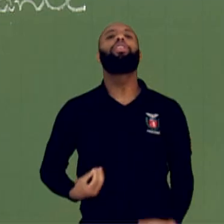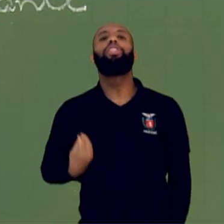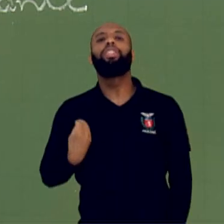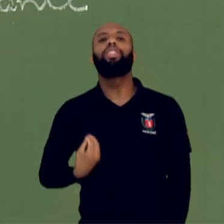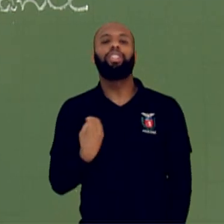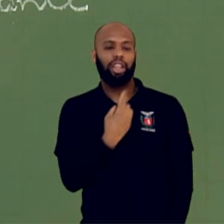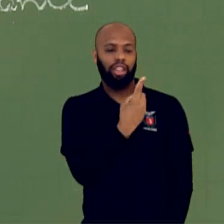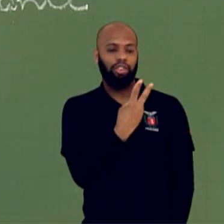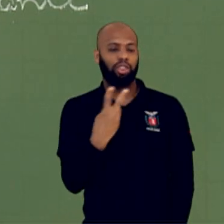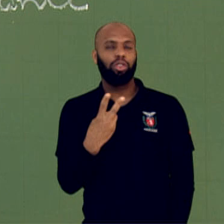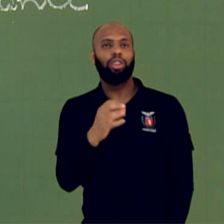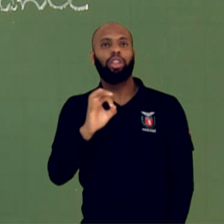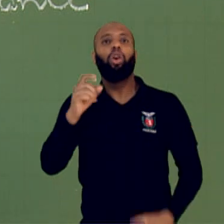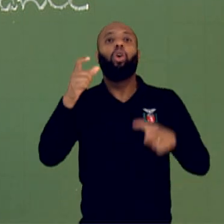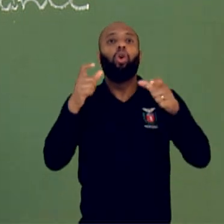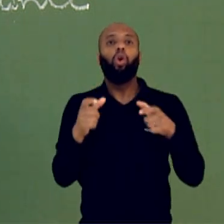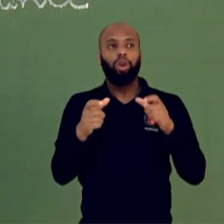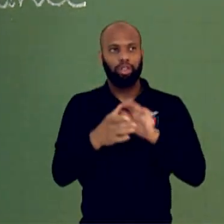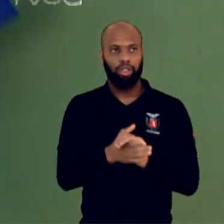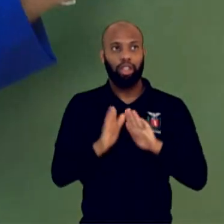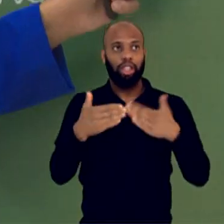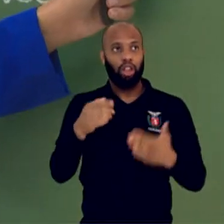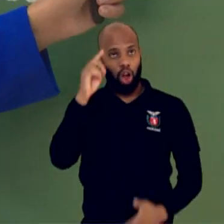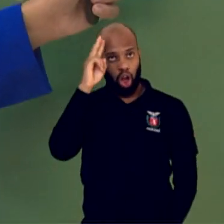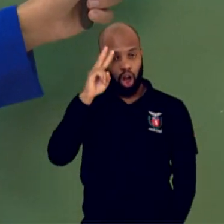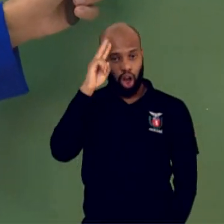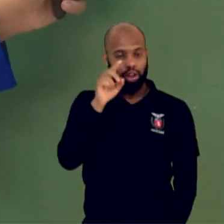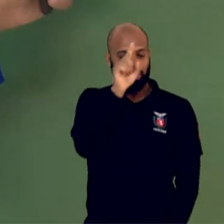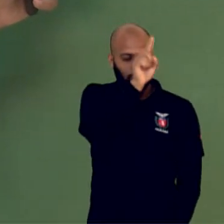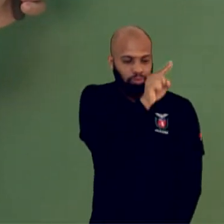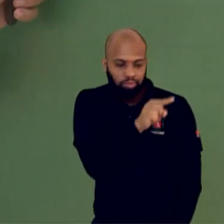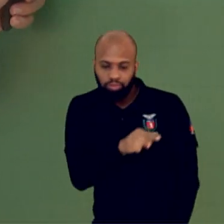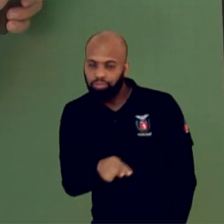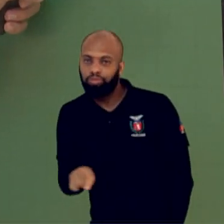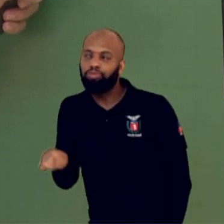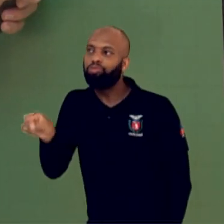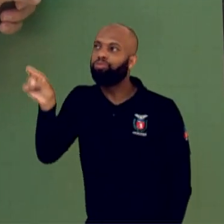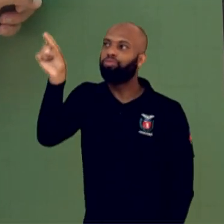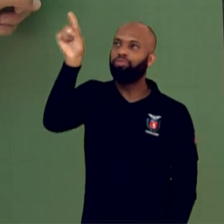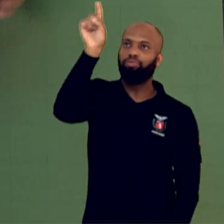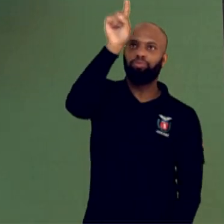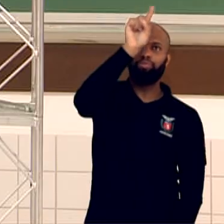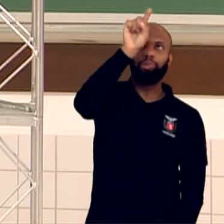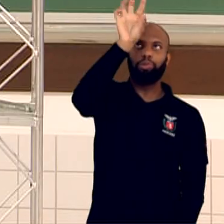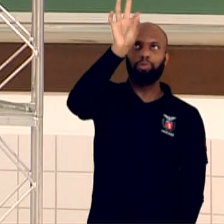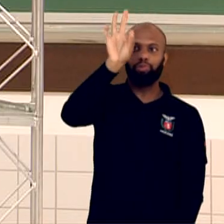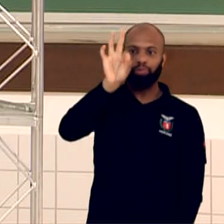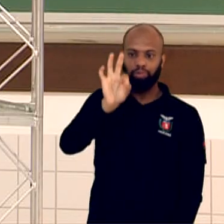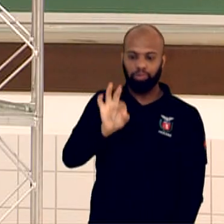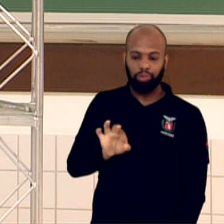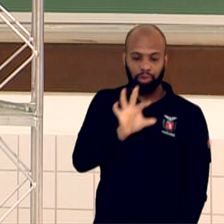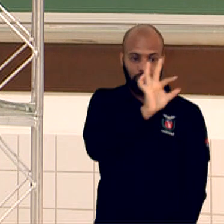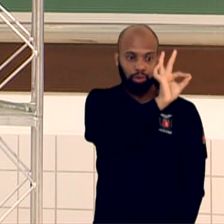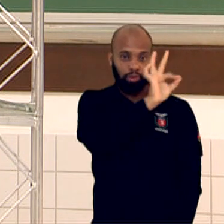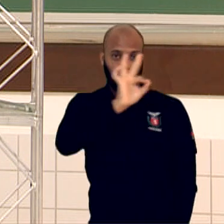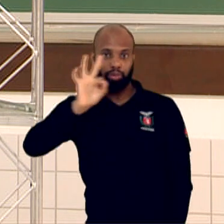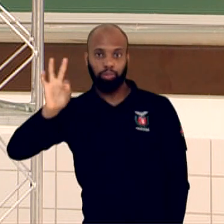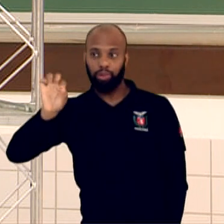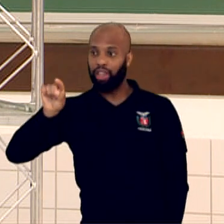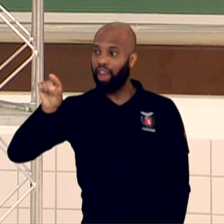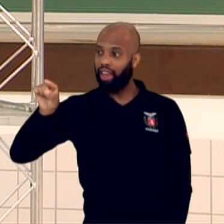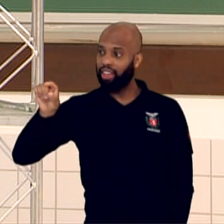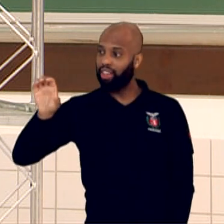os 122 graus? Tá? Lembrando aqui da circunferência trigonométrica, o que nós temos? Primeiro quadrante de 0